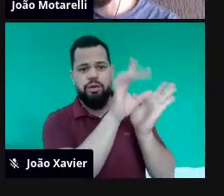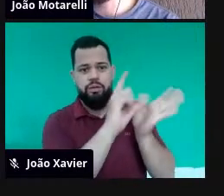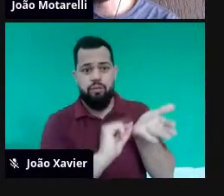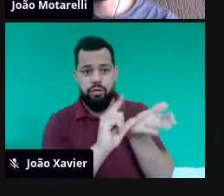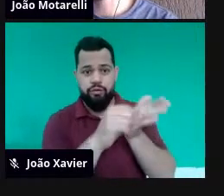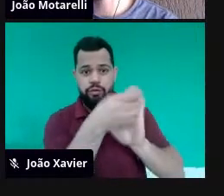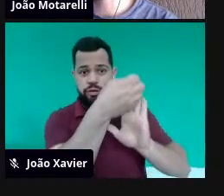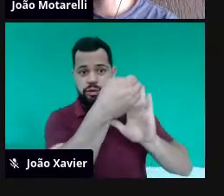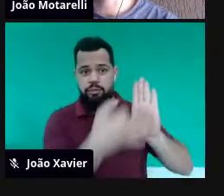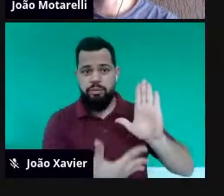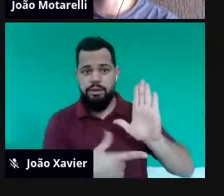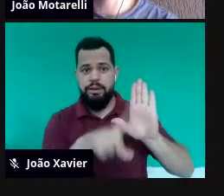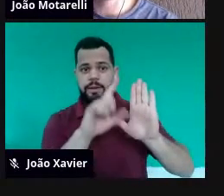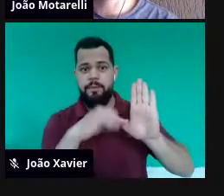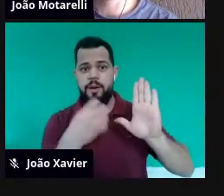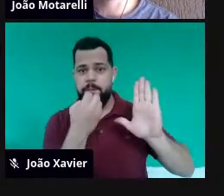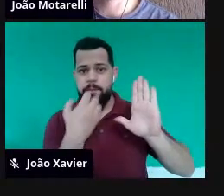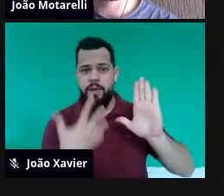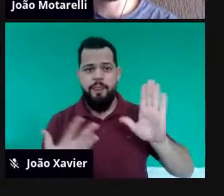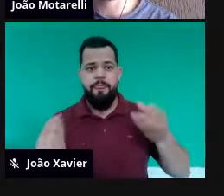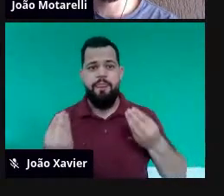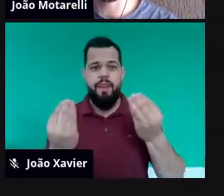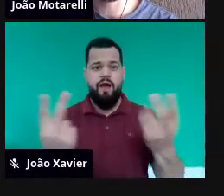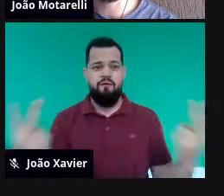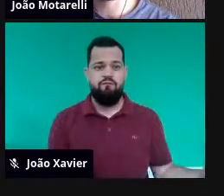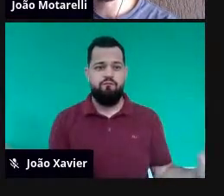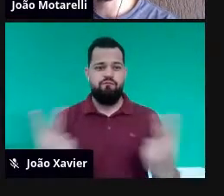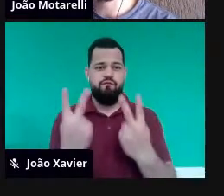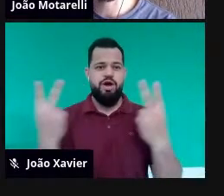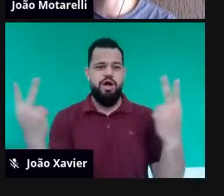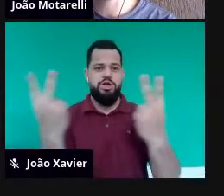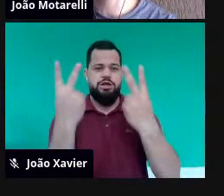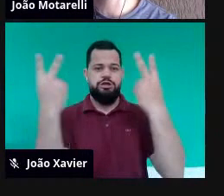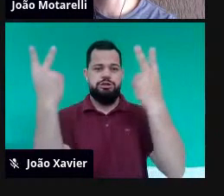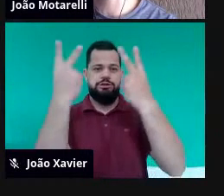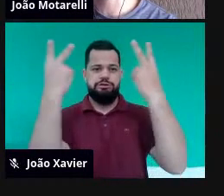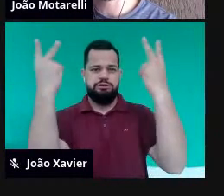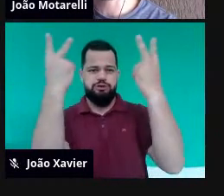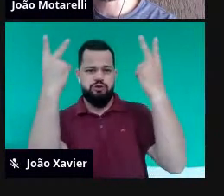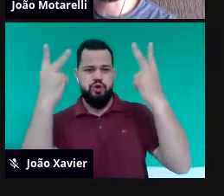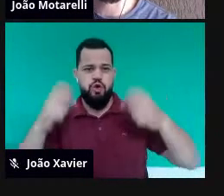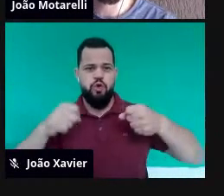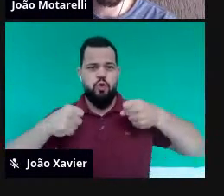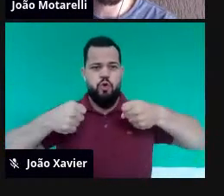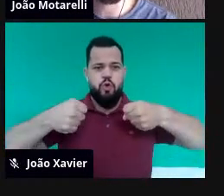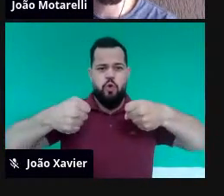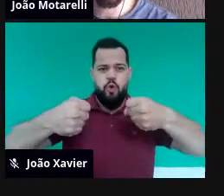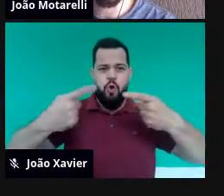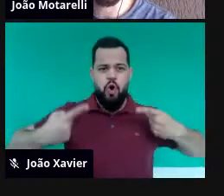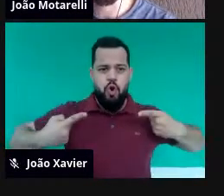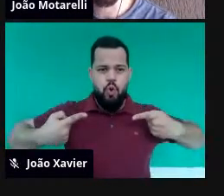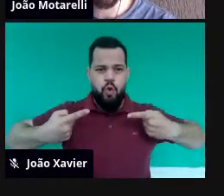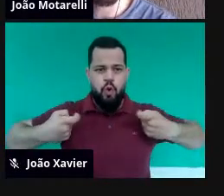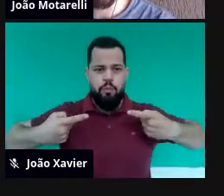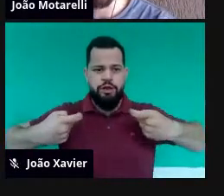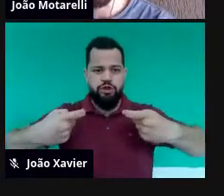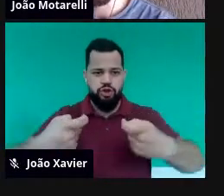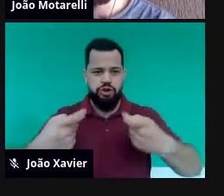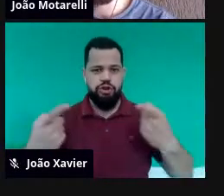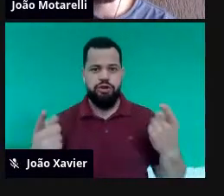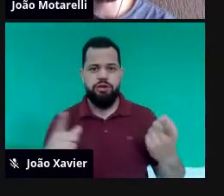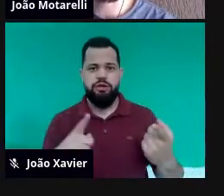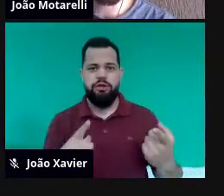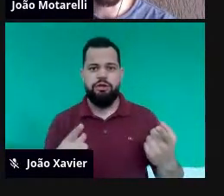uma hipervalorização no mundo esportivo para se continuar a competir mesmo diante de sérios prejuízos à saúde. Ele até cita o termo aqui, no pain, no